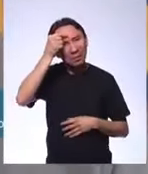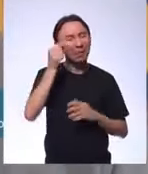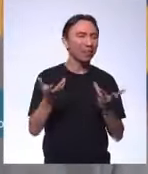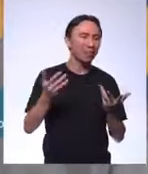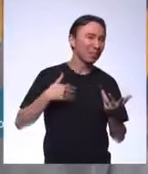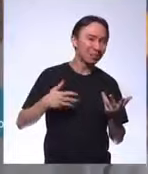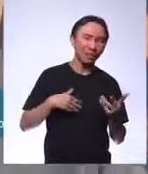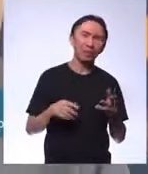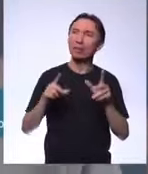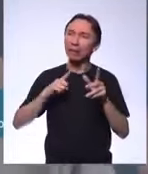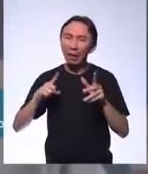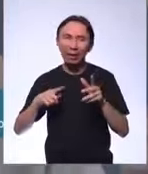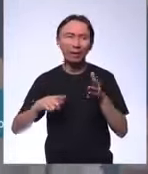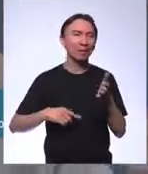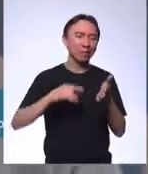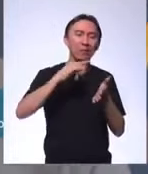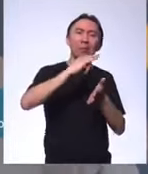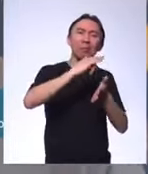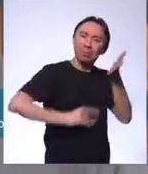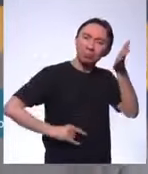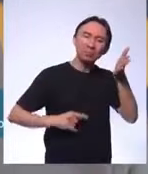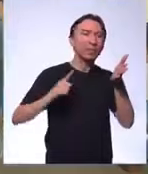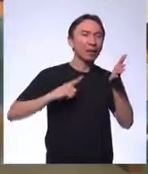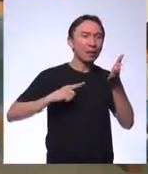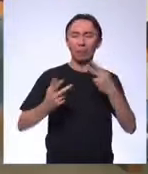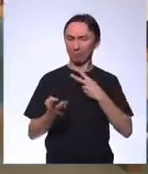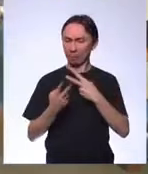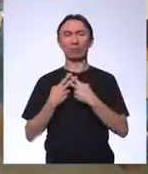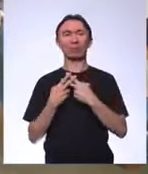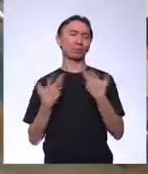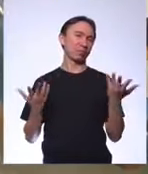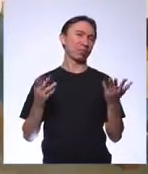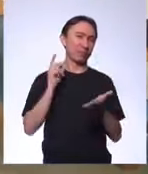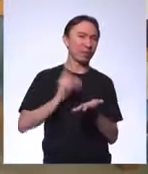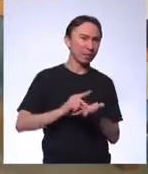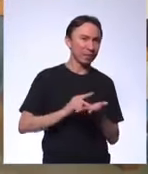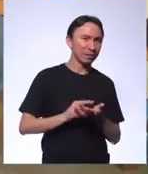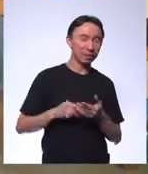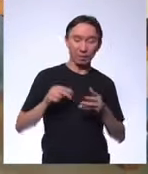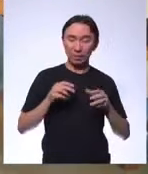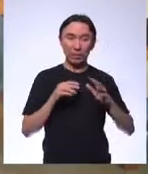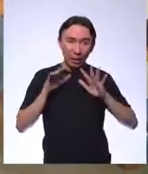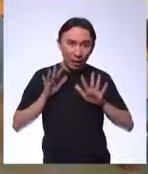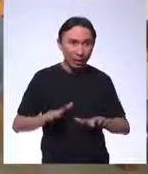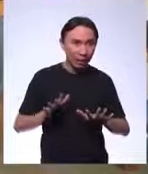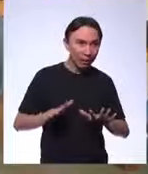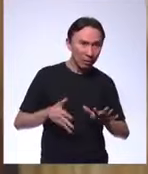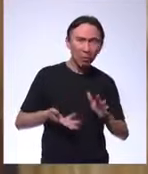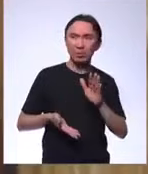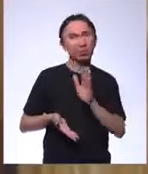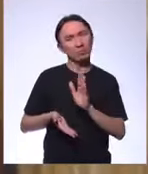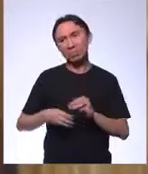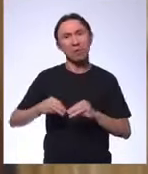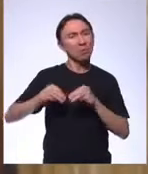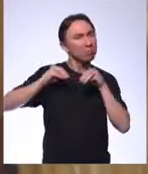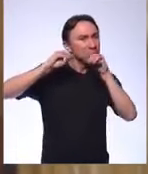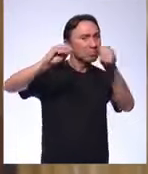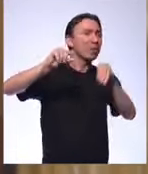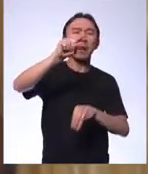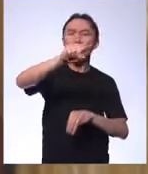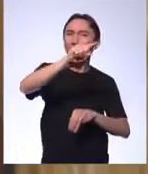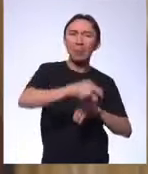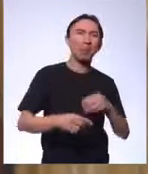aspas, quer dizer, pelo menos aqui você era reconhecido como preso. Depois que você passava por aqui, você já era mandado para cumprir pena, você era julgado, né?